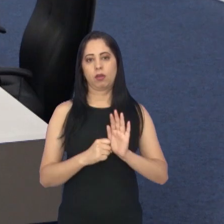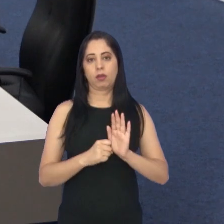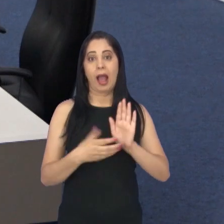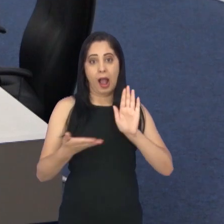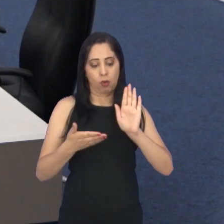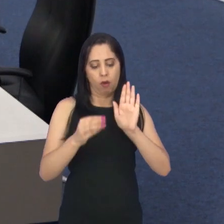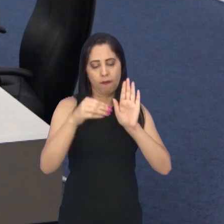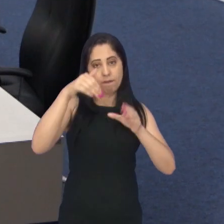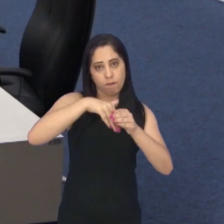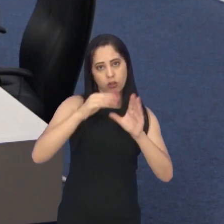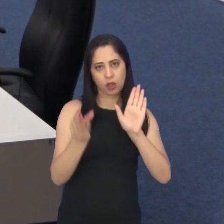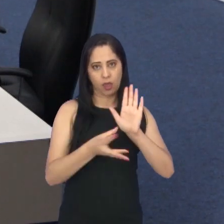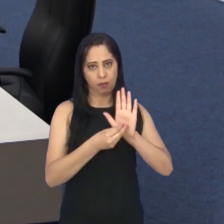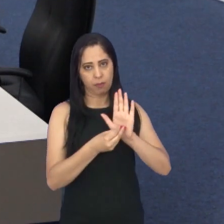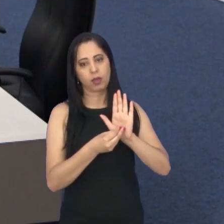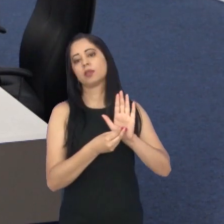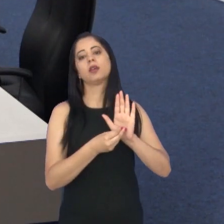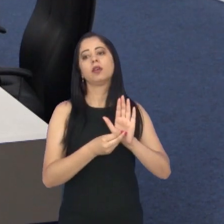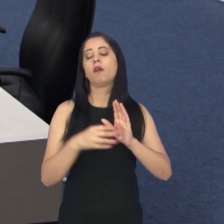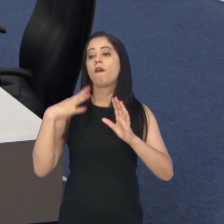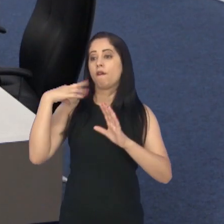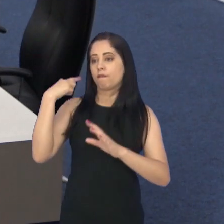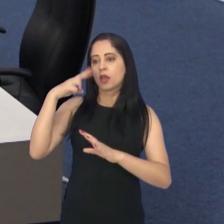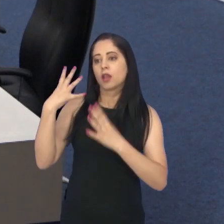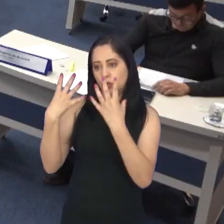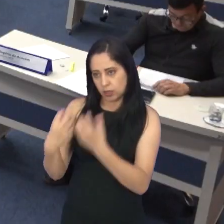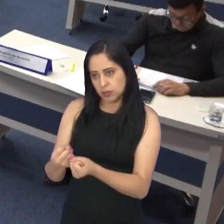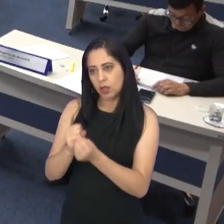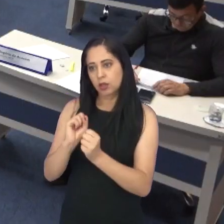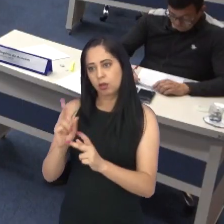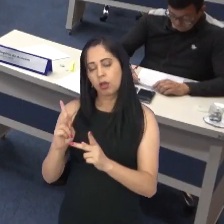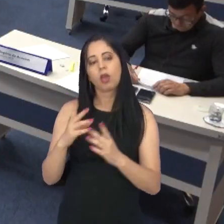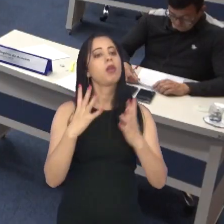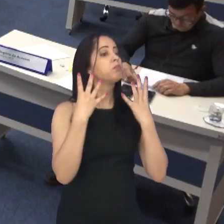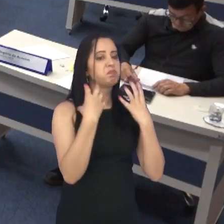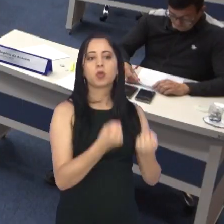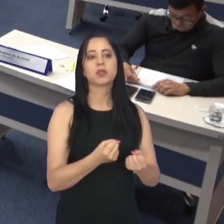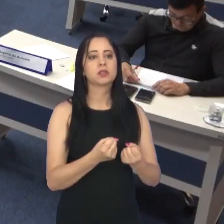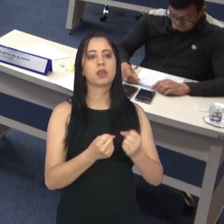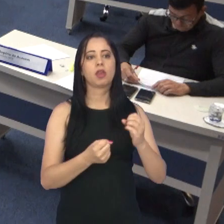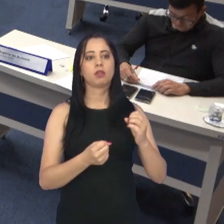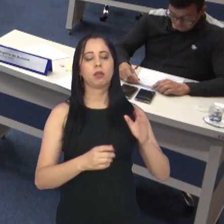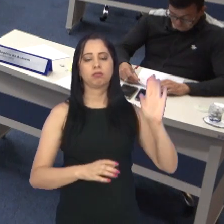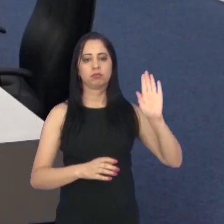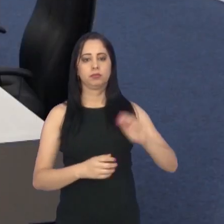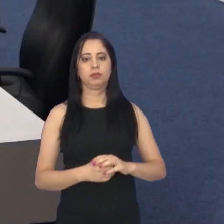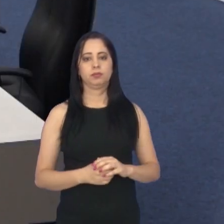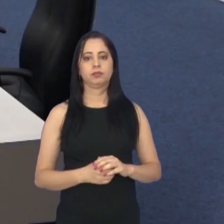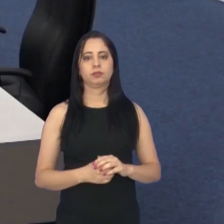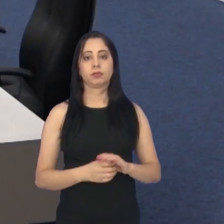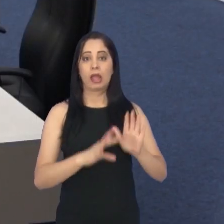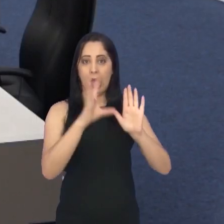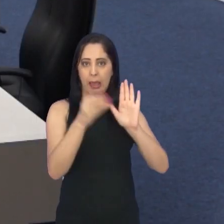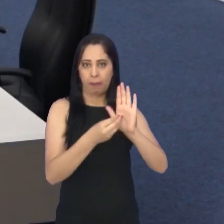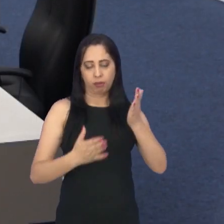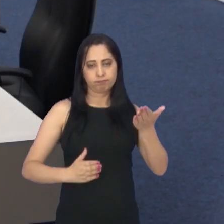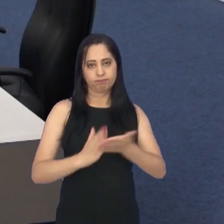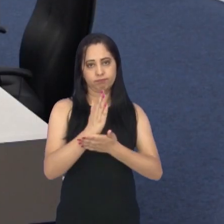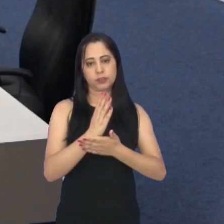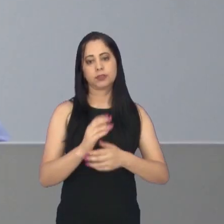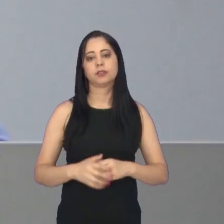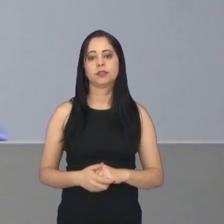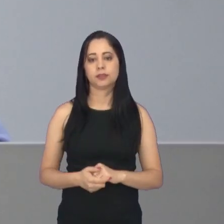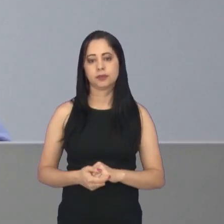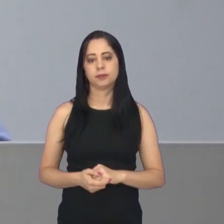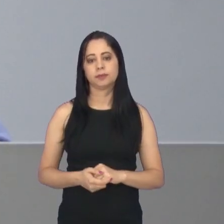emenda. Vereadores favoráveis, permaneça a comissão. Os contrários se manifestem. Nenhuma manifestação contrária. Emenda aprovada por unanimidade. Em